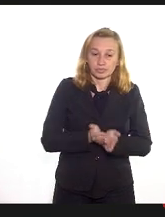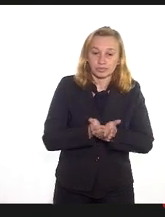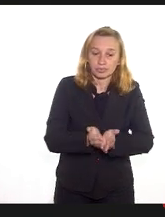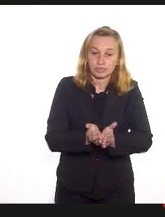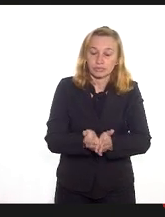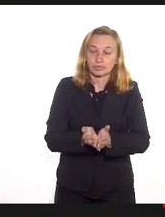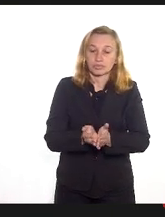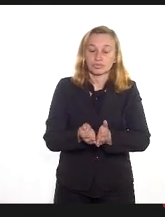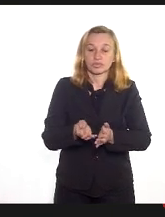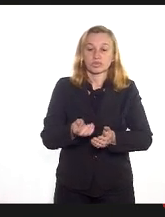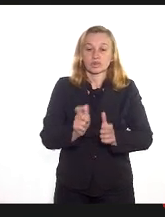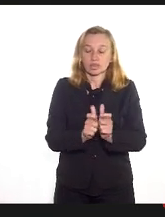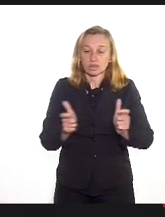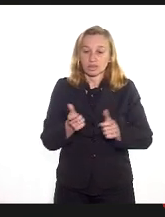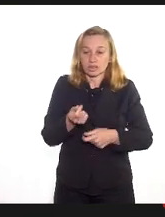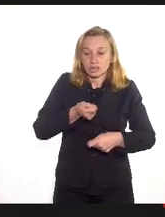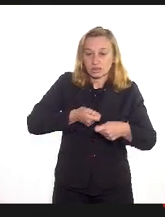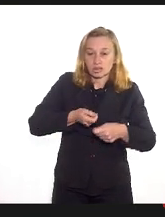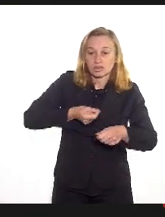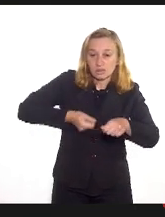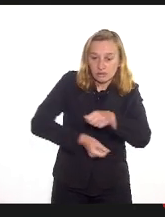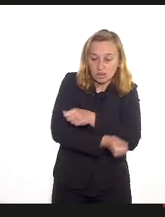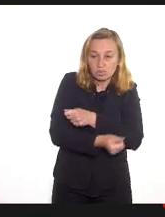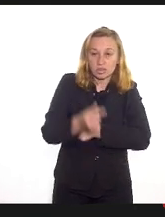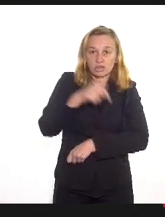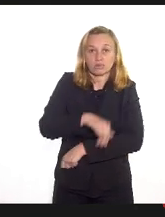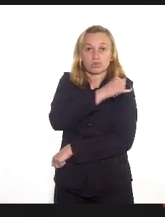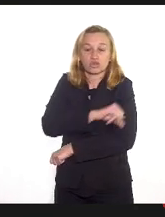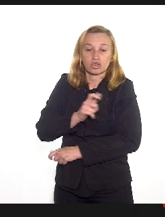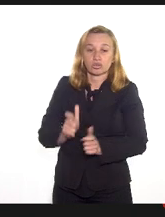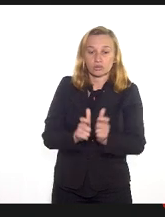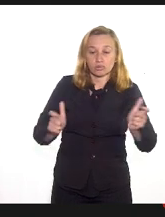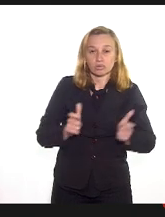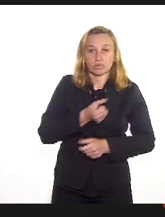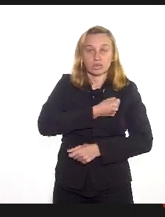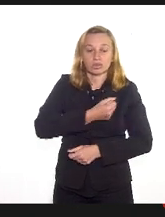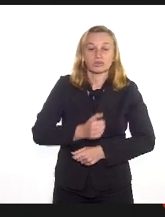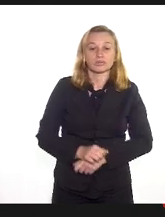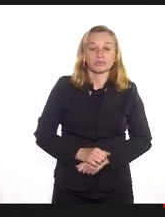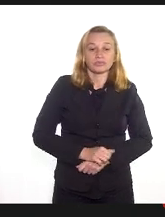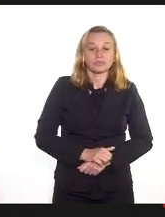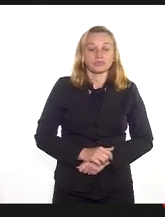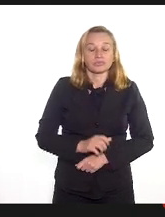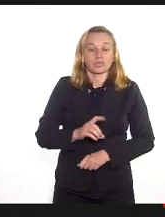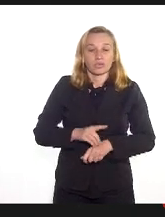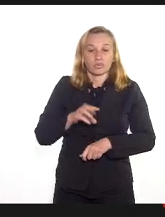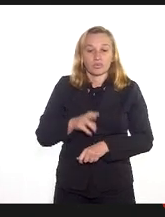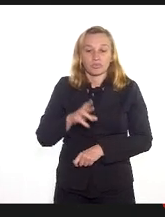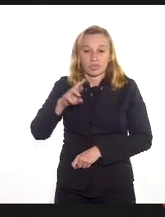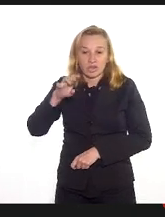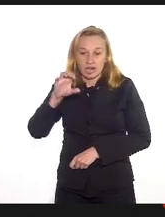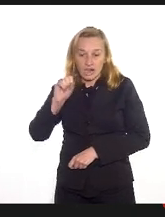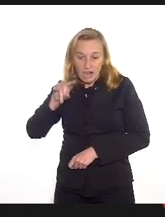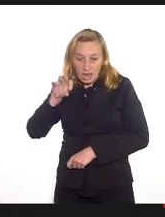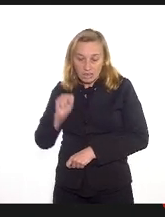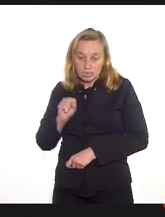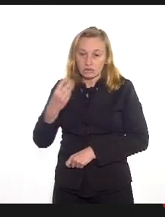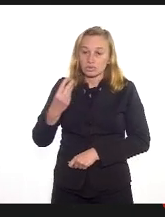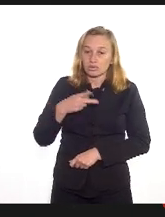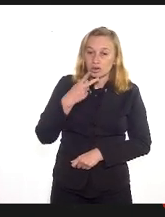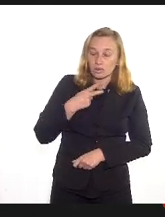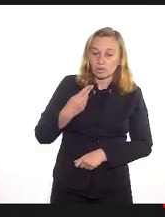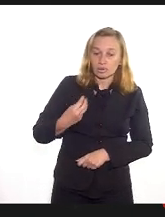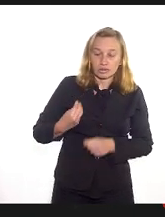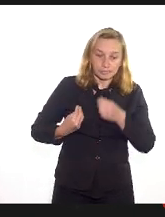grandes investimentos, e a maior parte desses investimentos aqui no Rio de Janeiro. O doutor Carlos Herandi citou a relevância e a presença